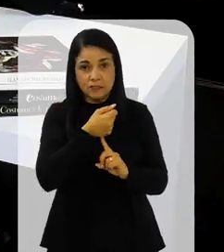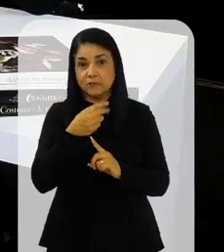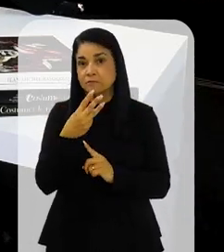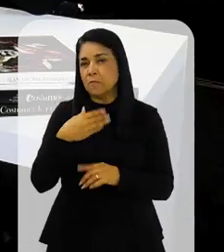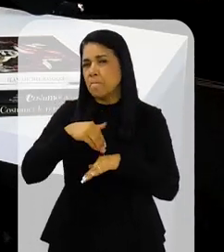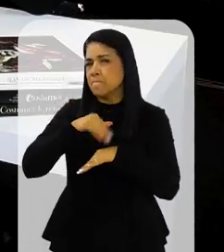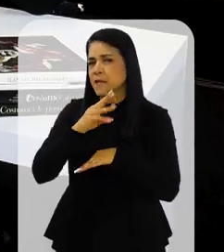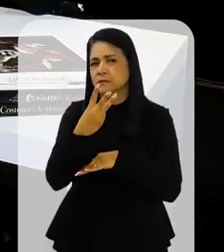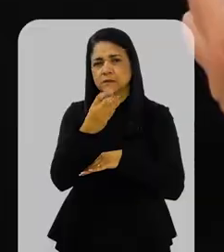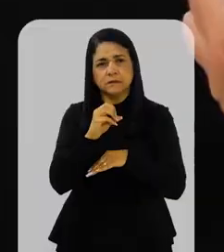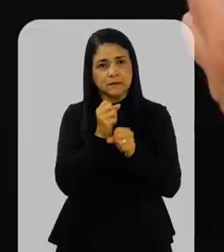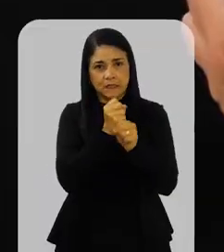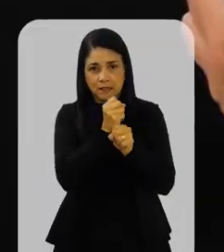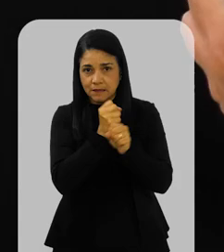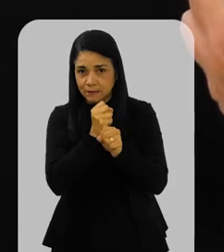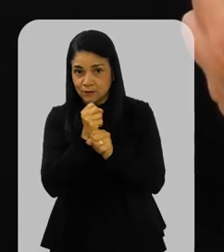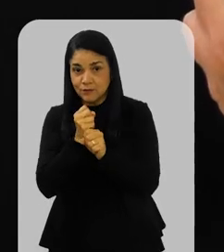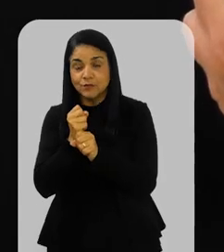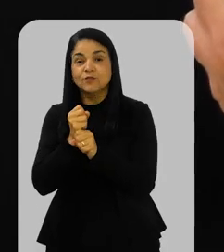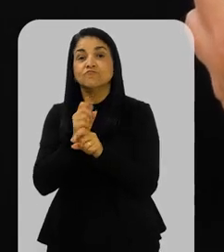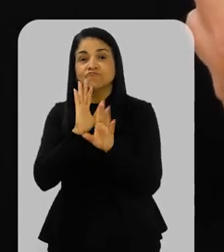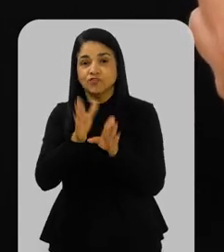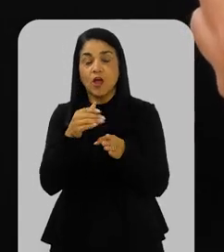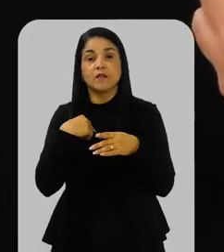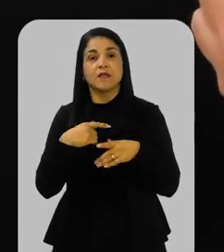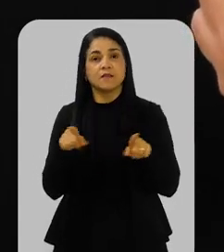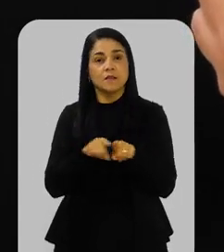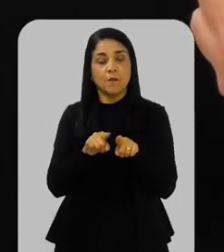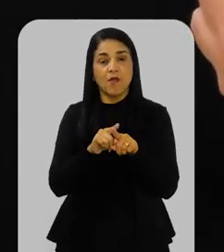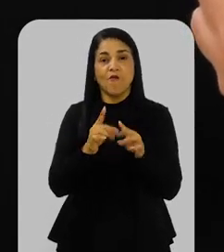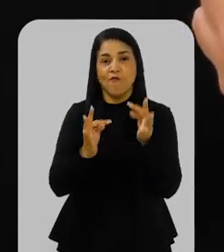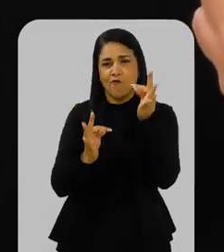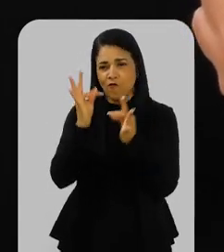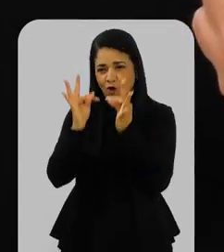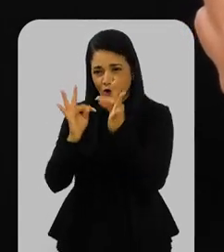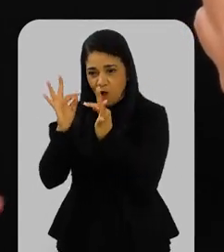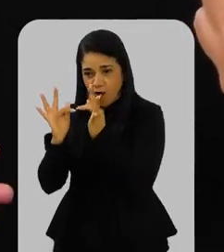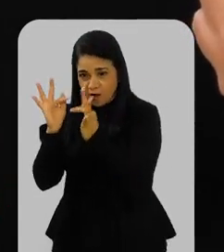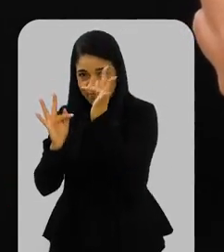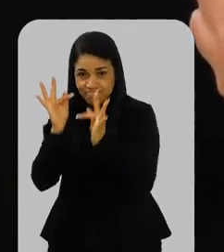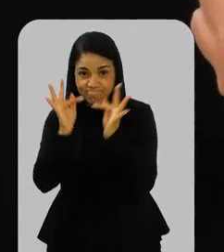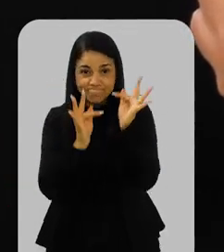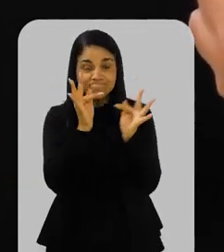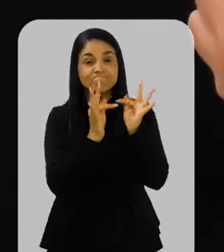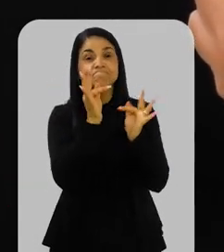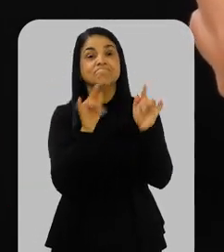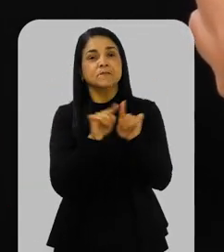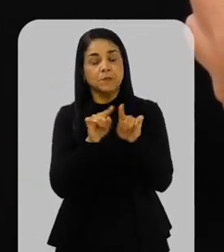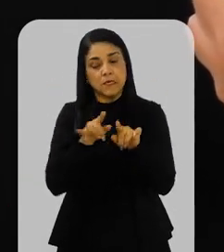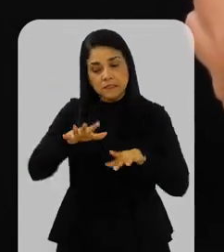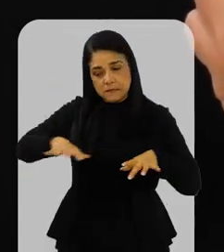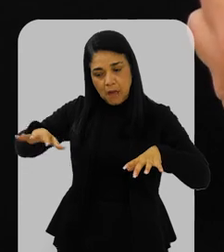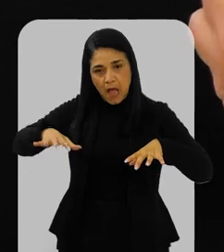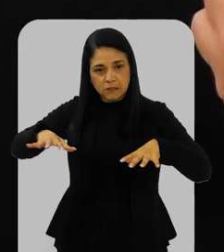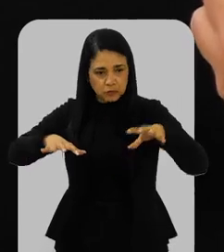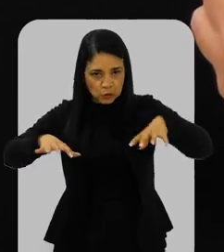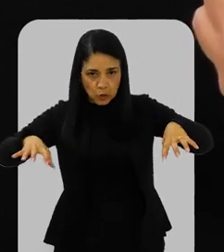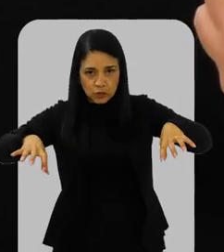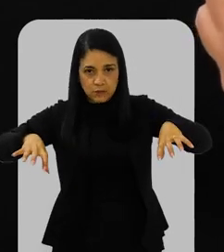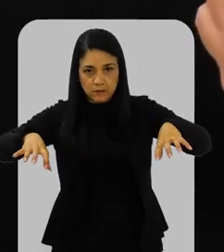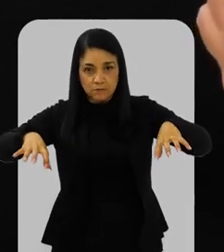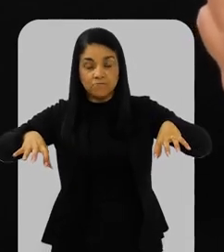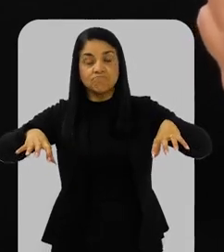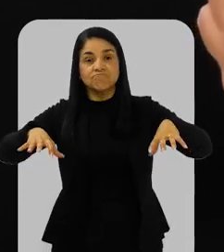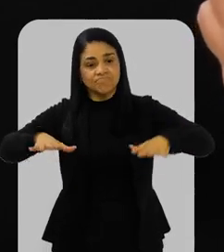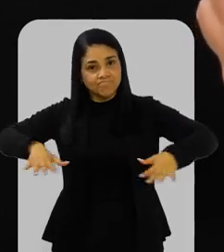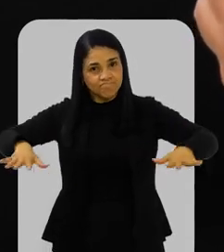de atividade. O garantido tem a Universidade do Folclore, né, que são dois espaços específicos dos bois,